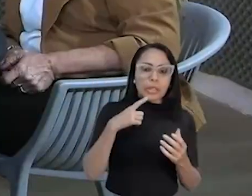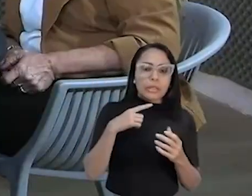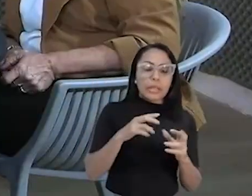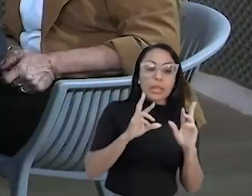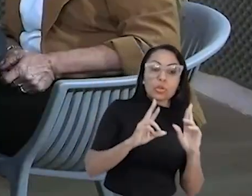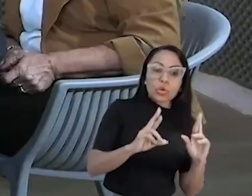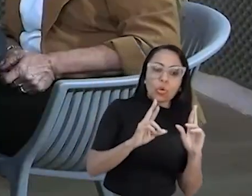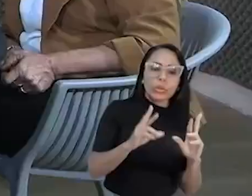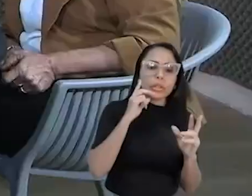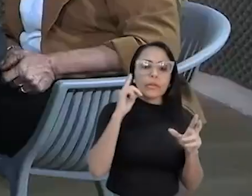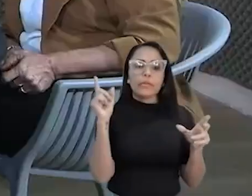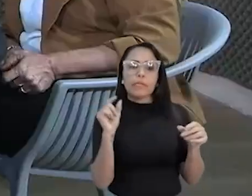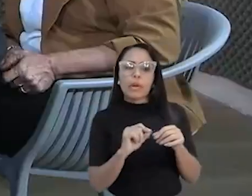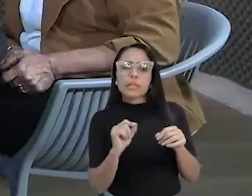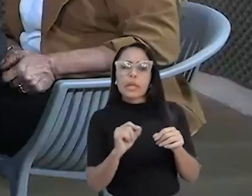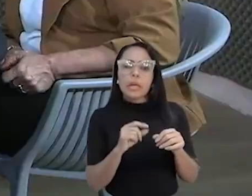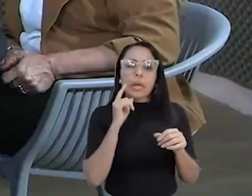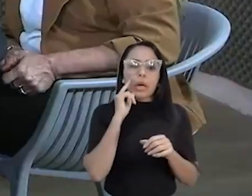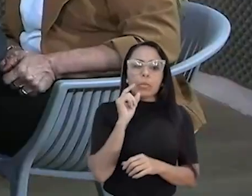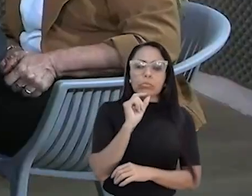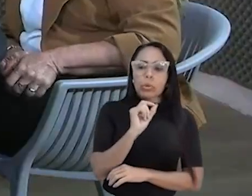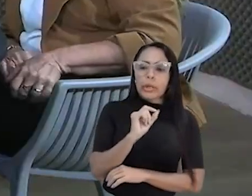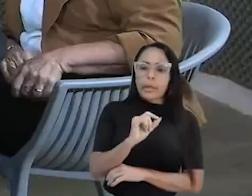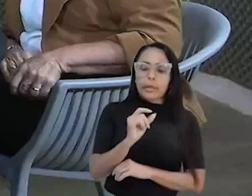sorte de fazer um